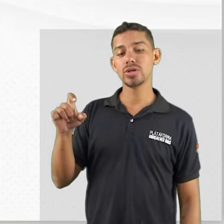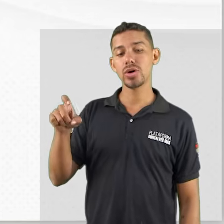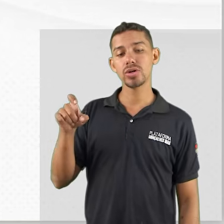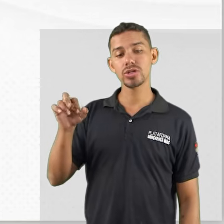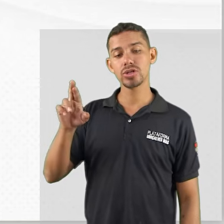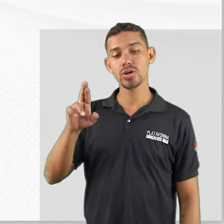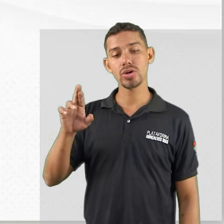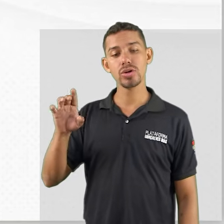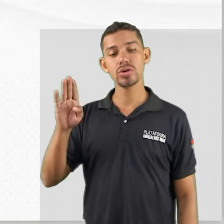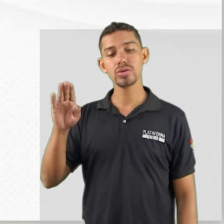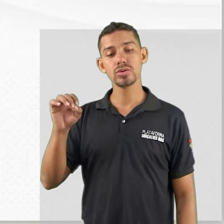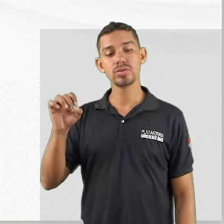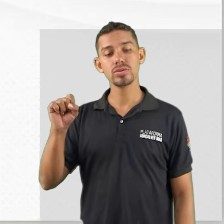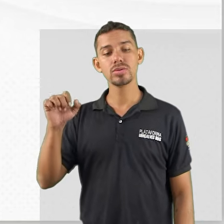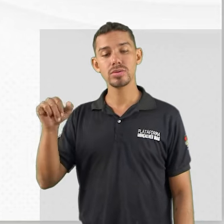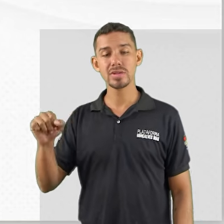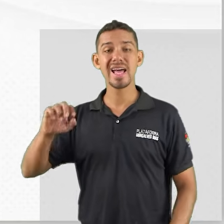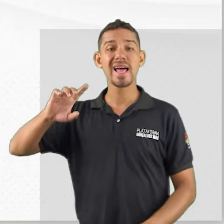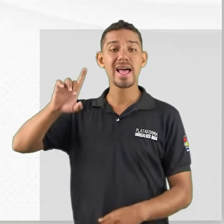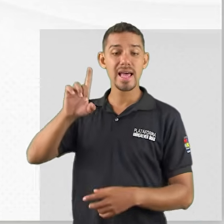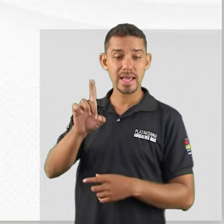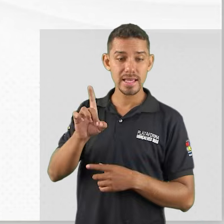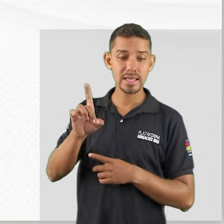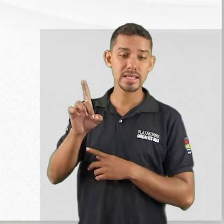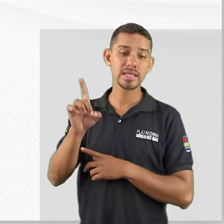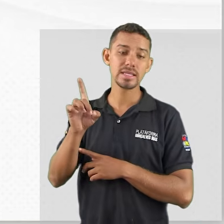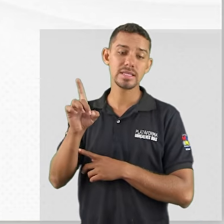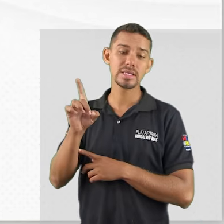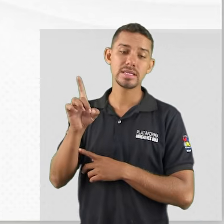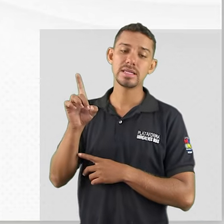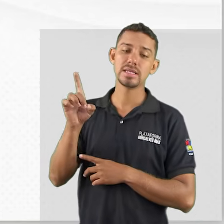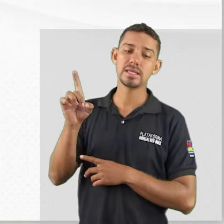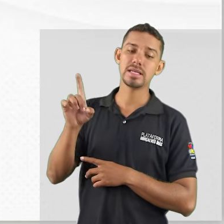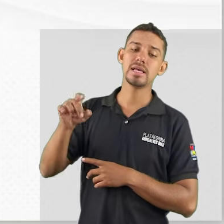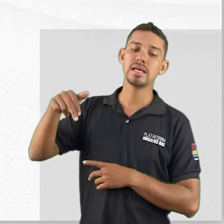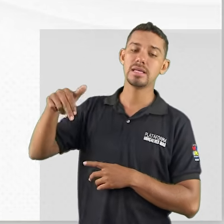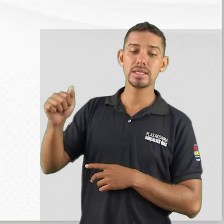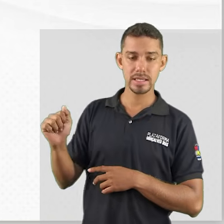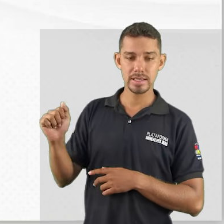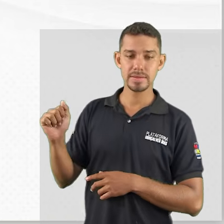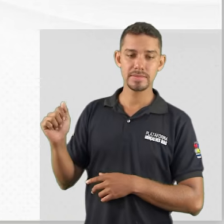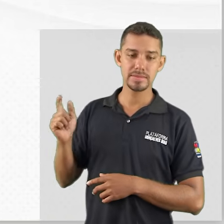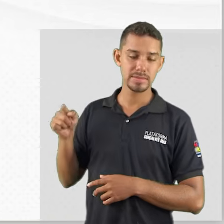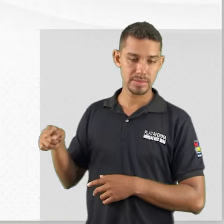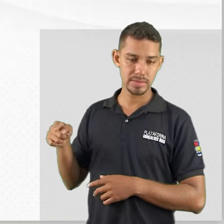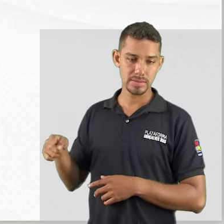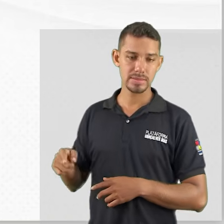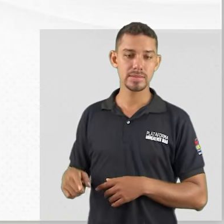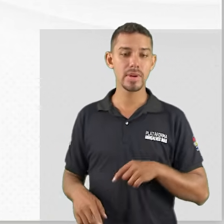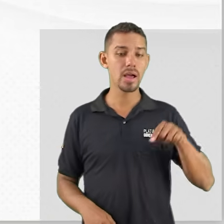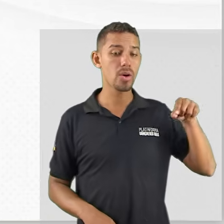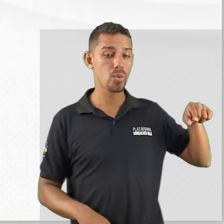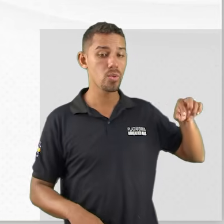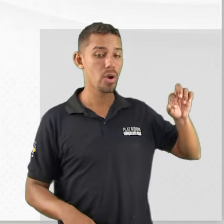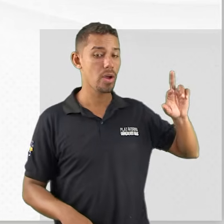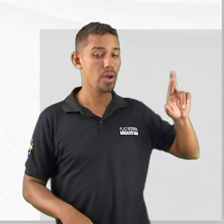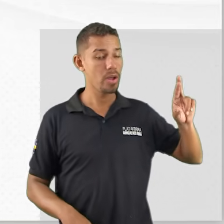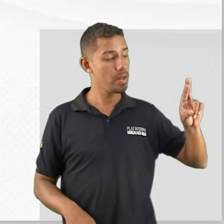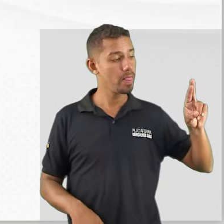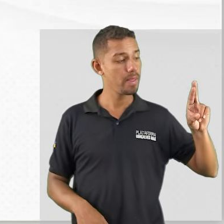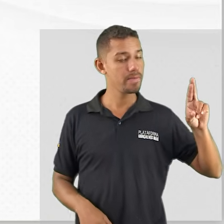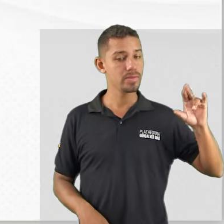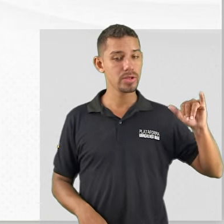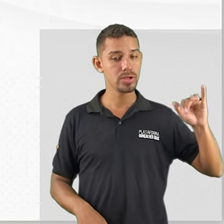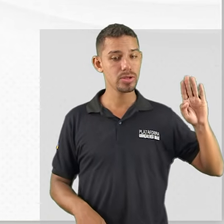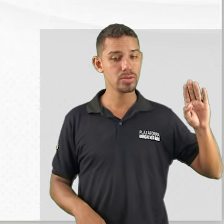esse que o DNA é a sigla do ácido desoxirribonucleico, tá? E já o RNA é a sigla